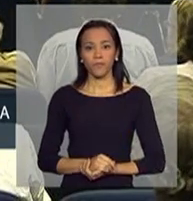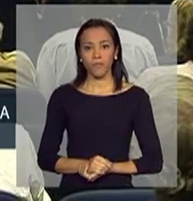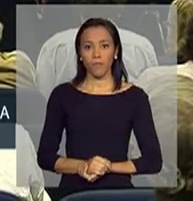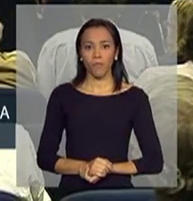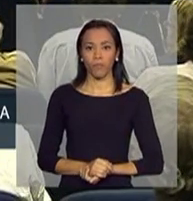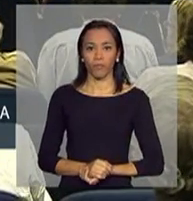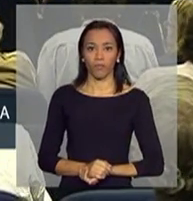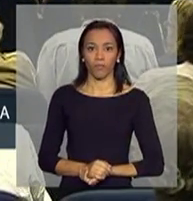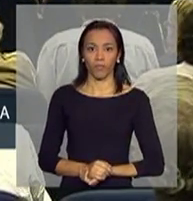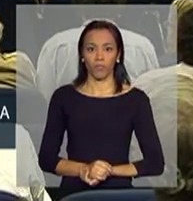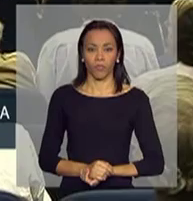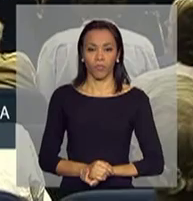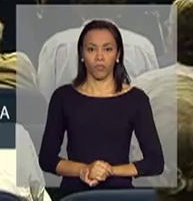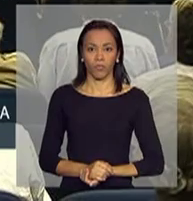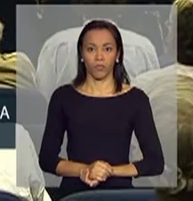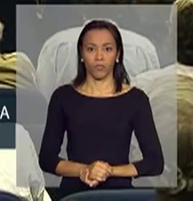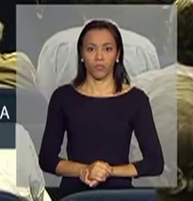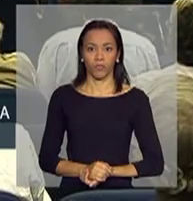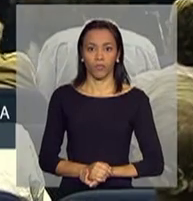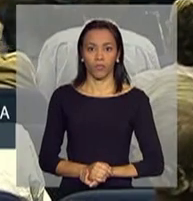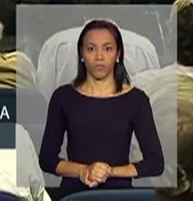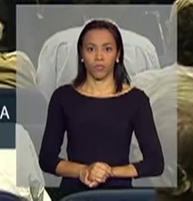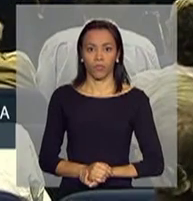palavra também. Falo de novo.